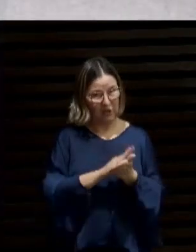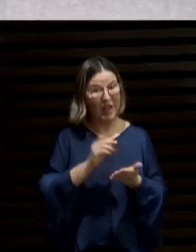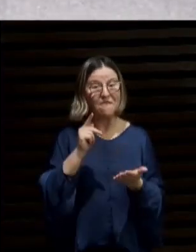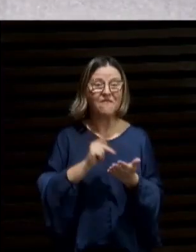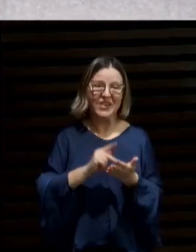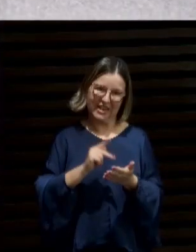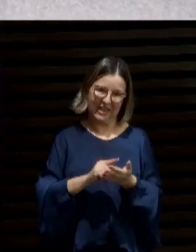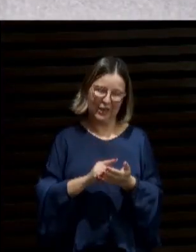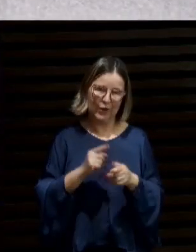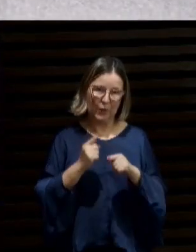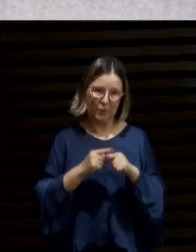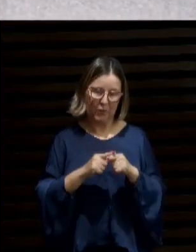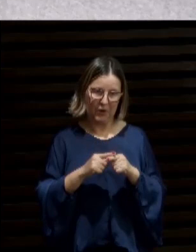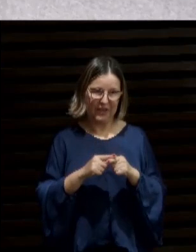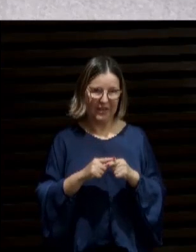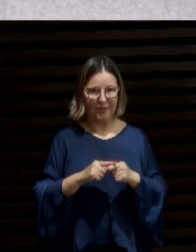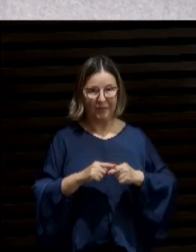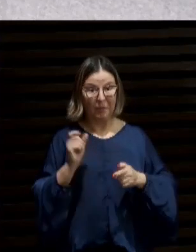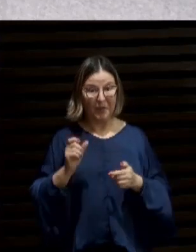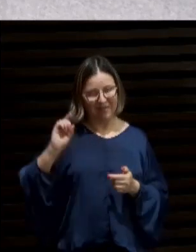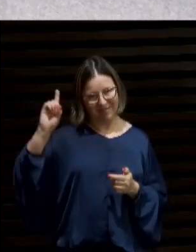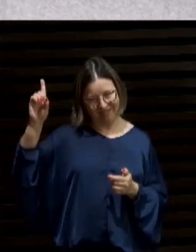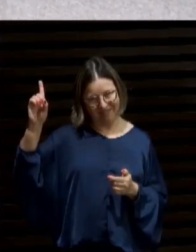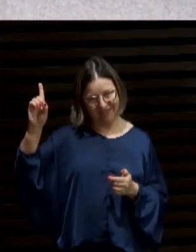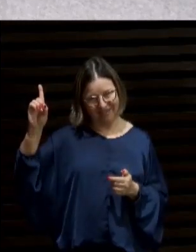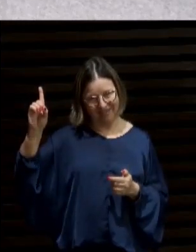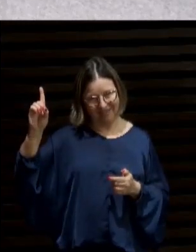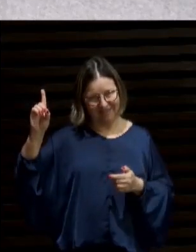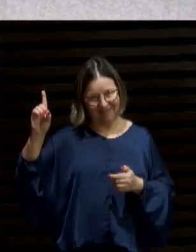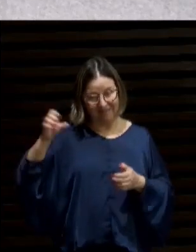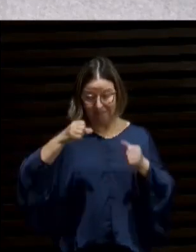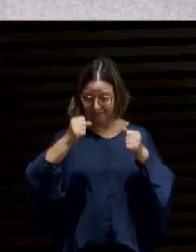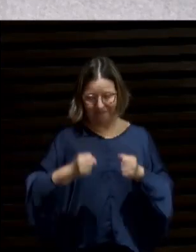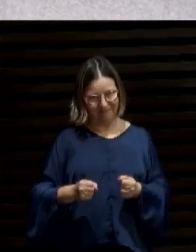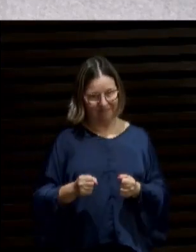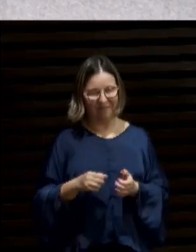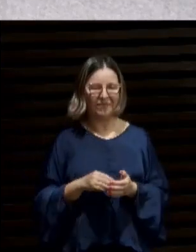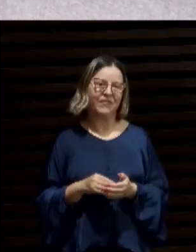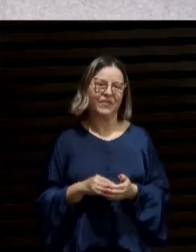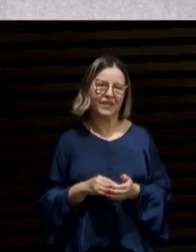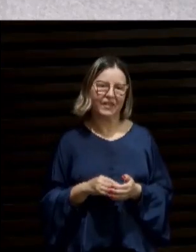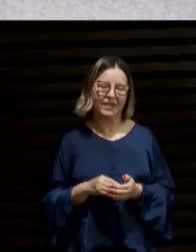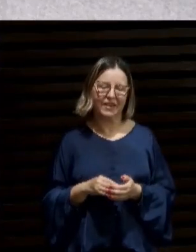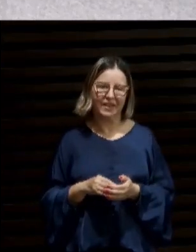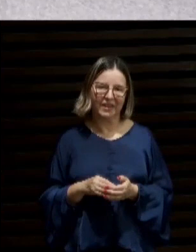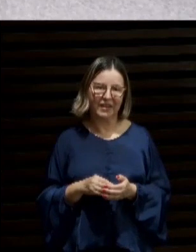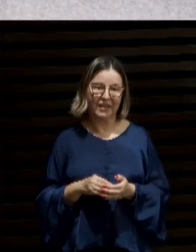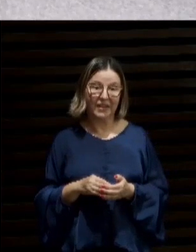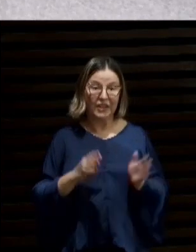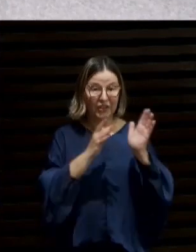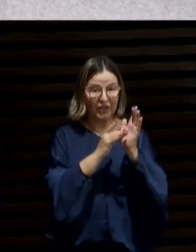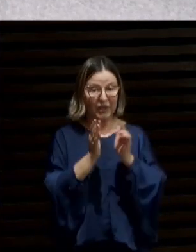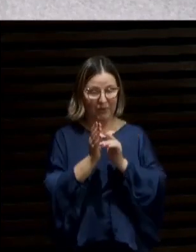se basta. A palavra de Deus. Eu lhes tenho dado a palavra. Primeiro